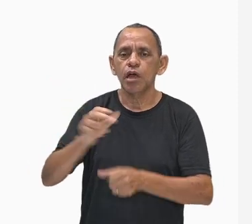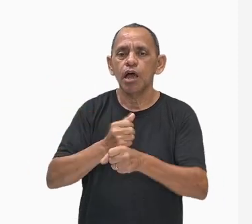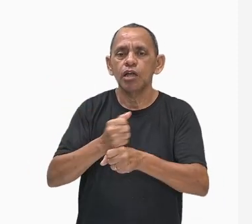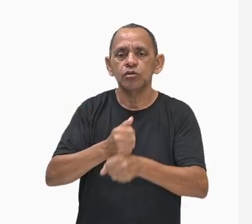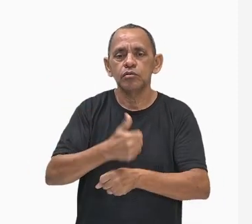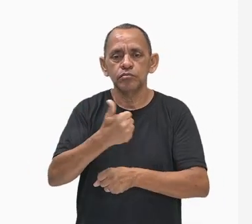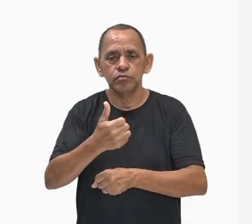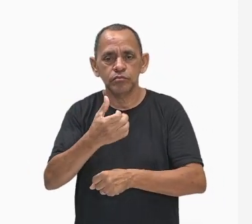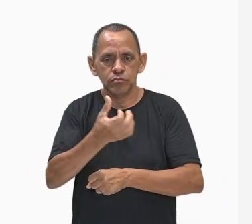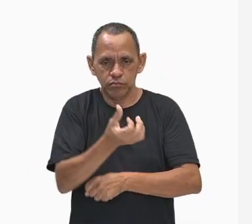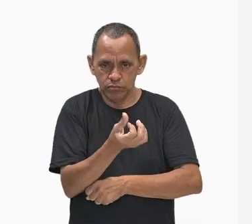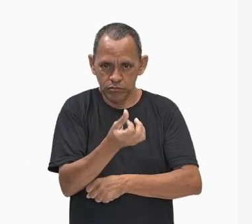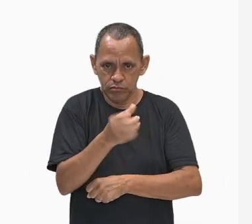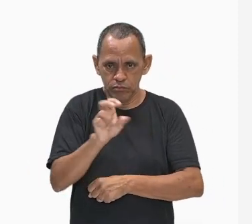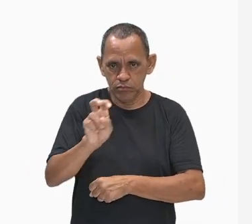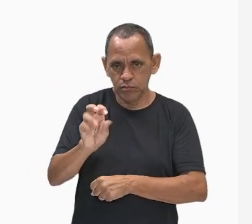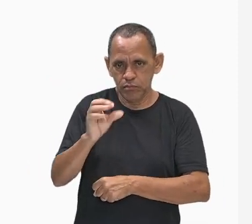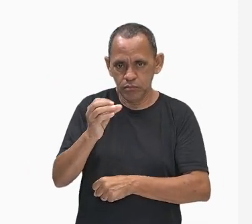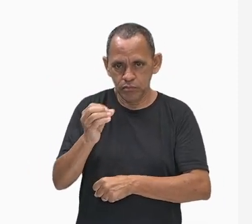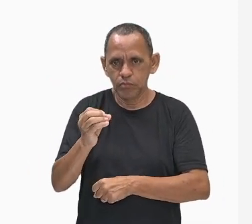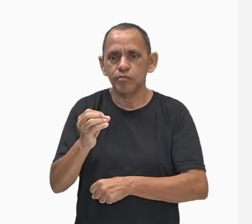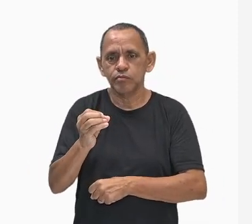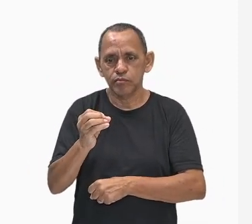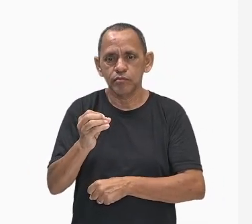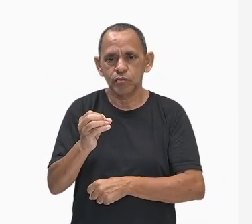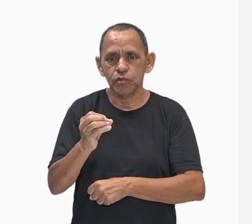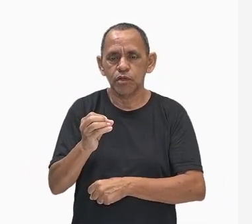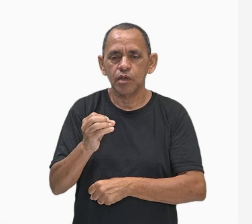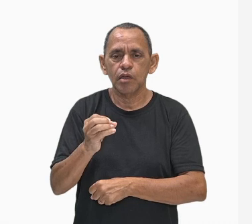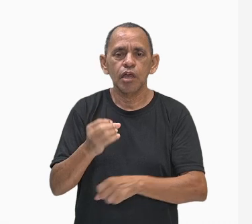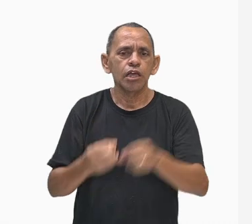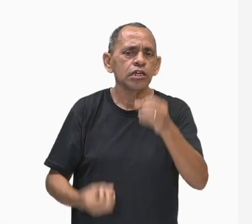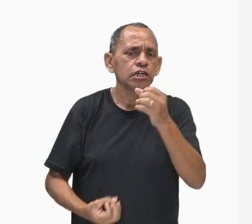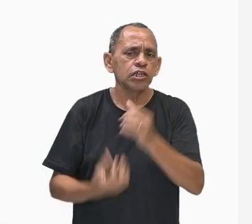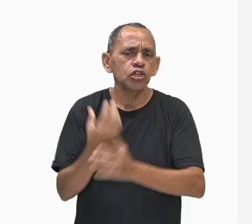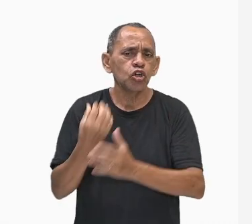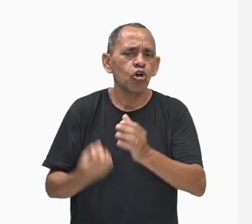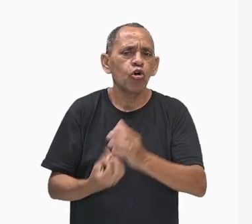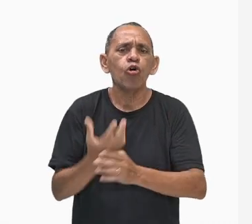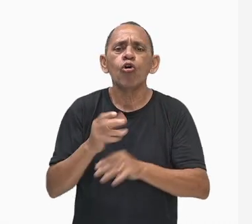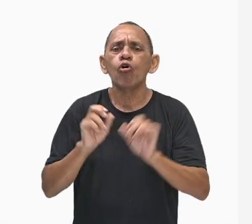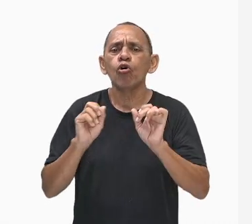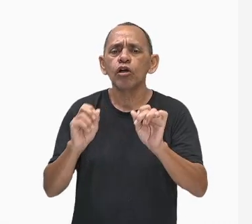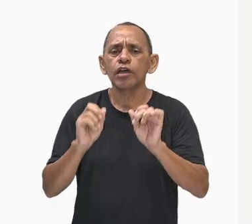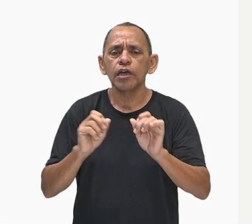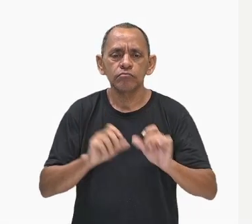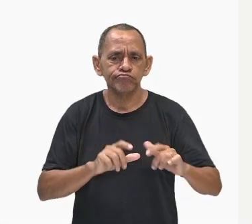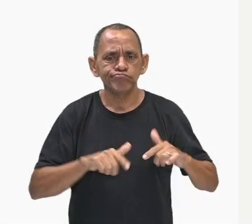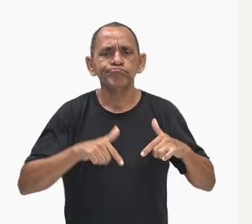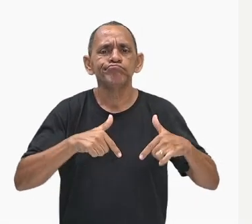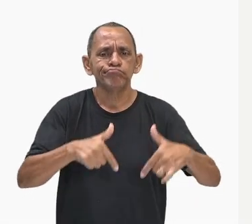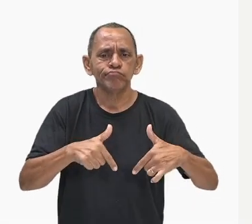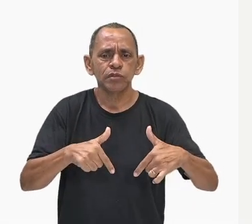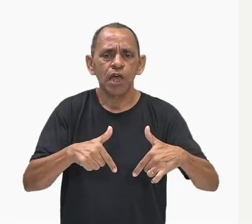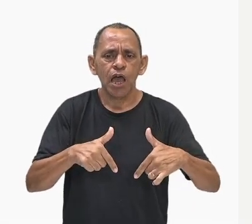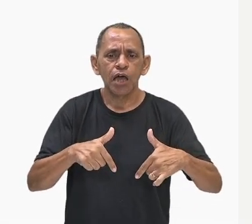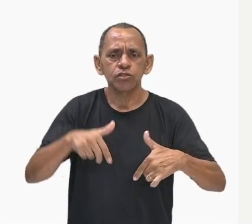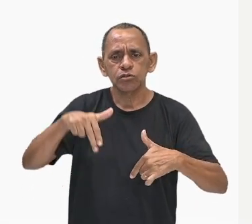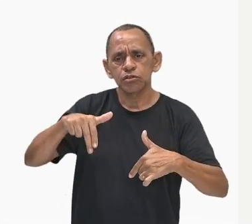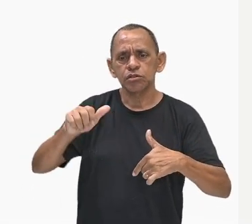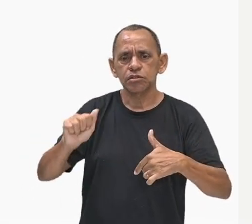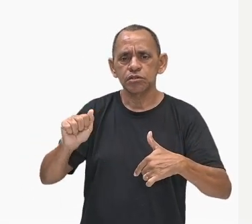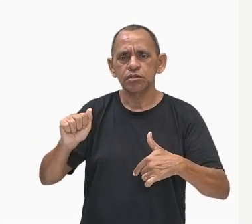1650, ele, no caso Oliver Cromwell, promulgou os atos de navegação. Tomem nota, gente. Atos